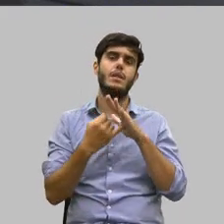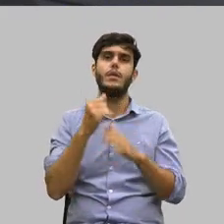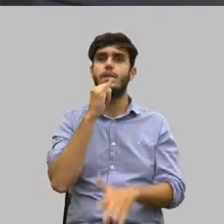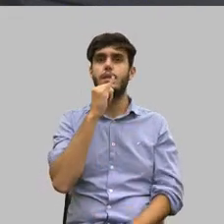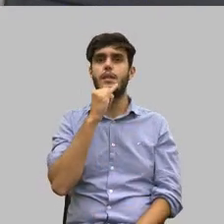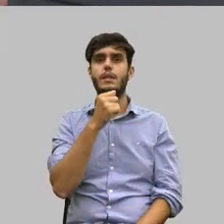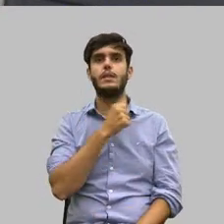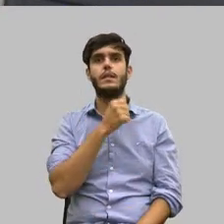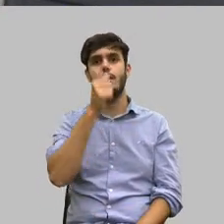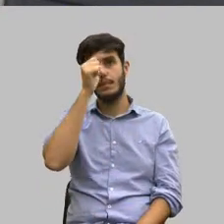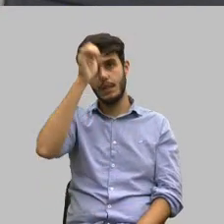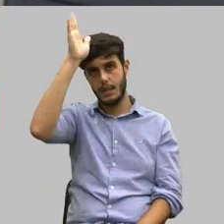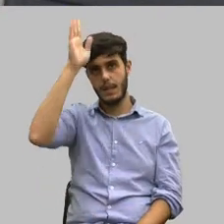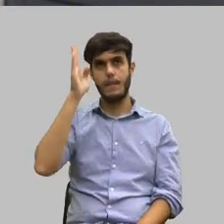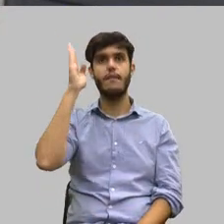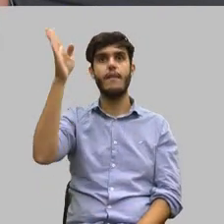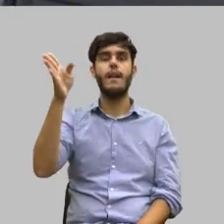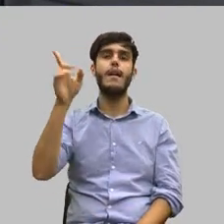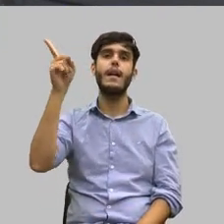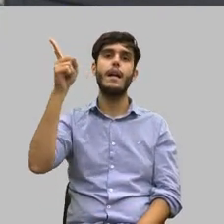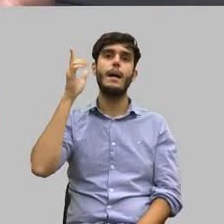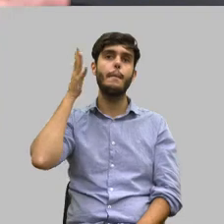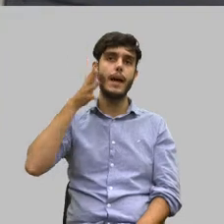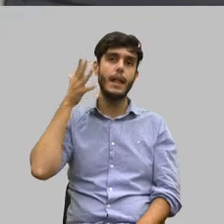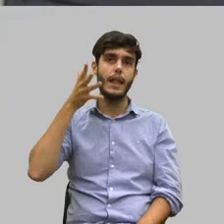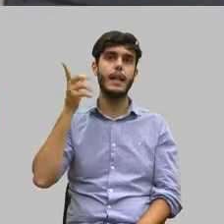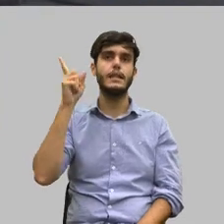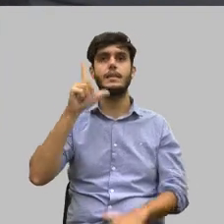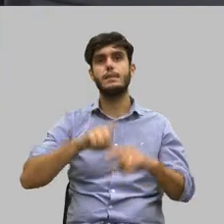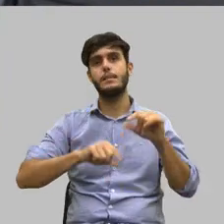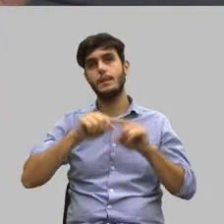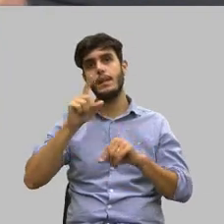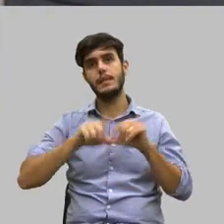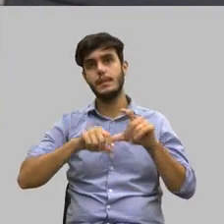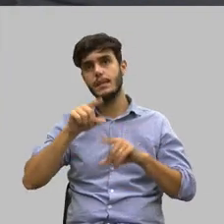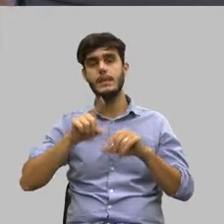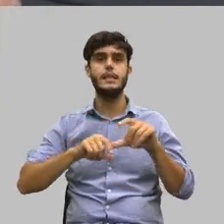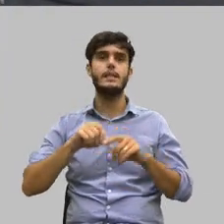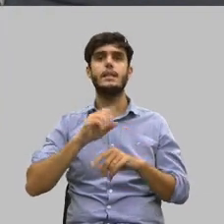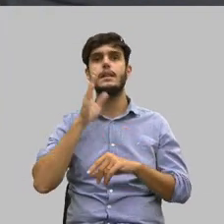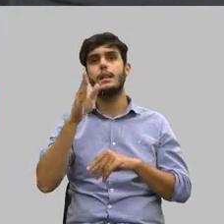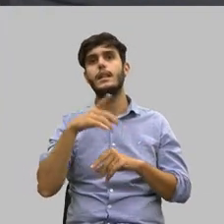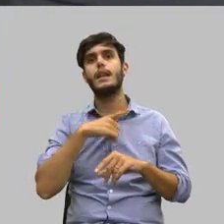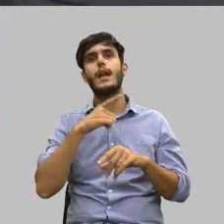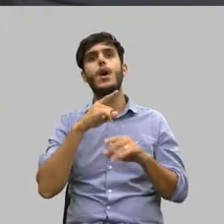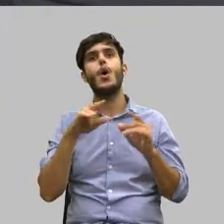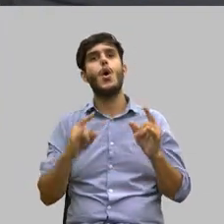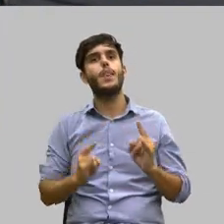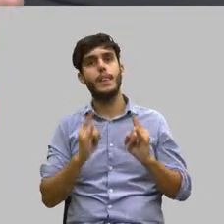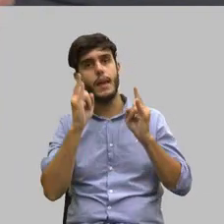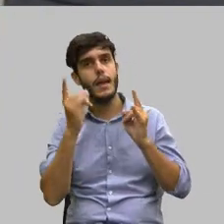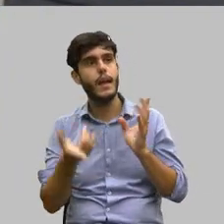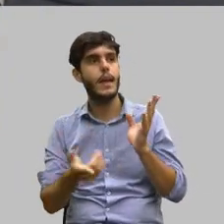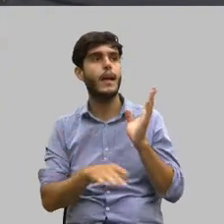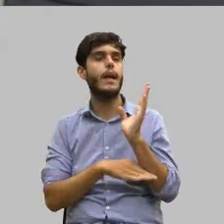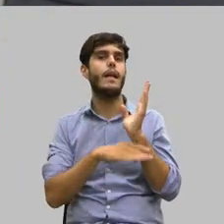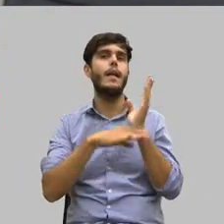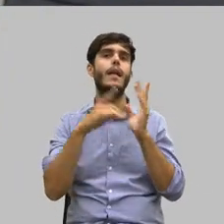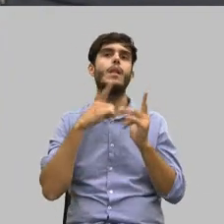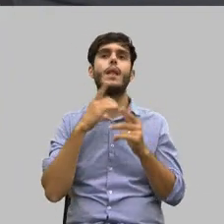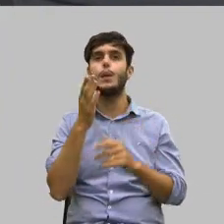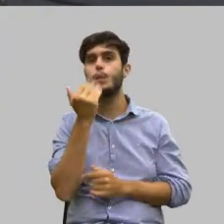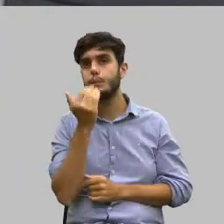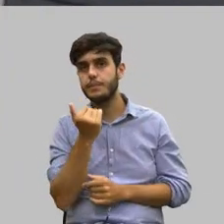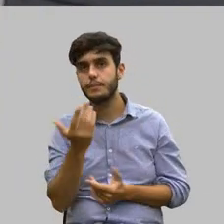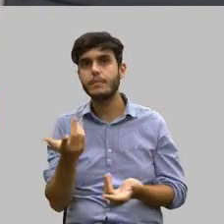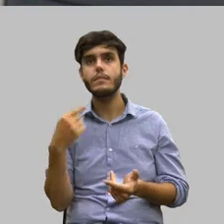ele vai para uma palestra em Brasília lá ele isso nós temos diversos casos vai lá ele tem hotel tem eh alimentação